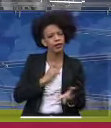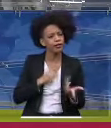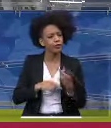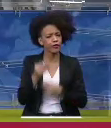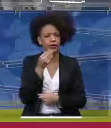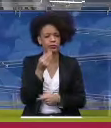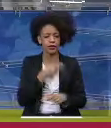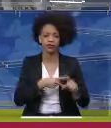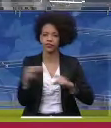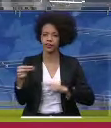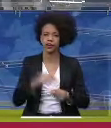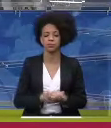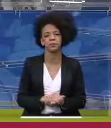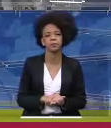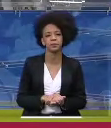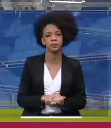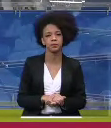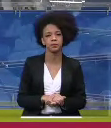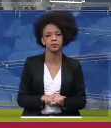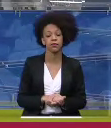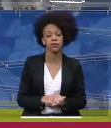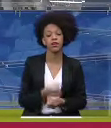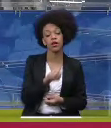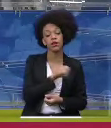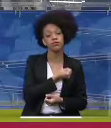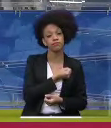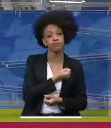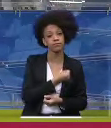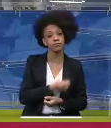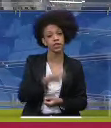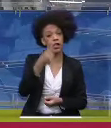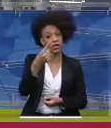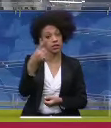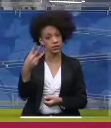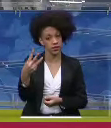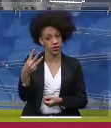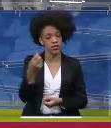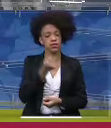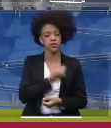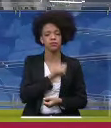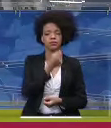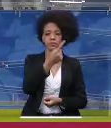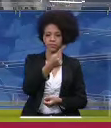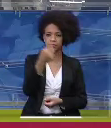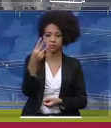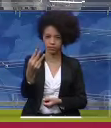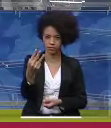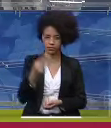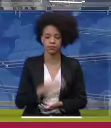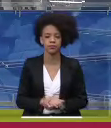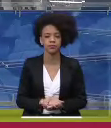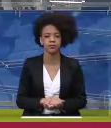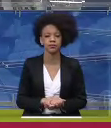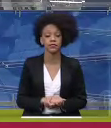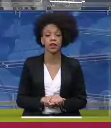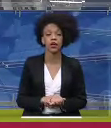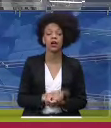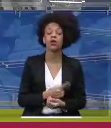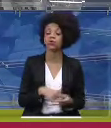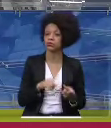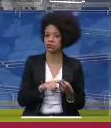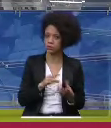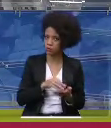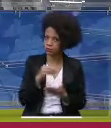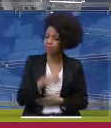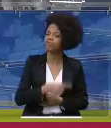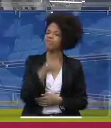muitas chances de ganhar. Bola verde número 13. Verde 13. Segundo número sorteado